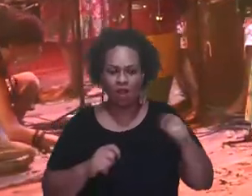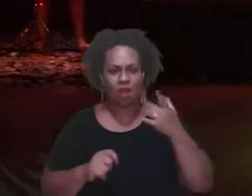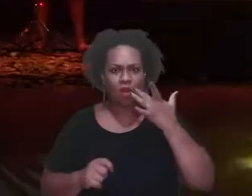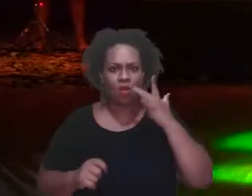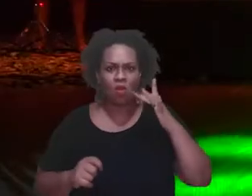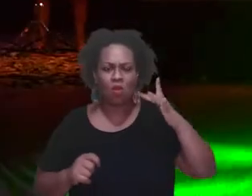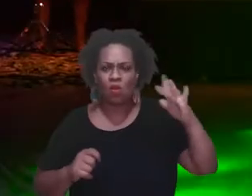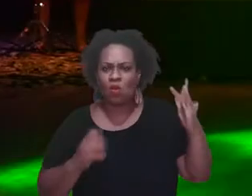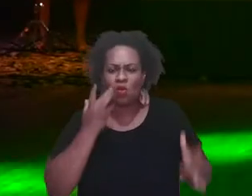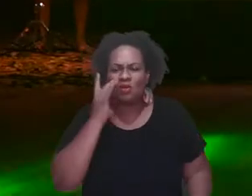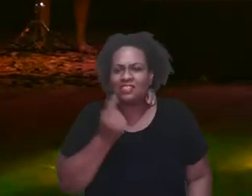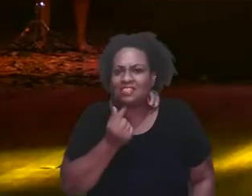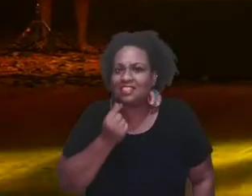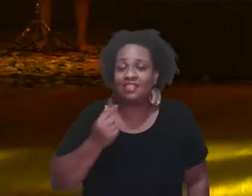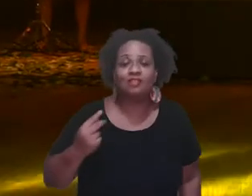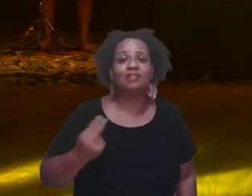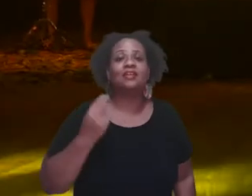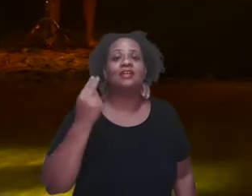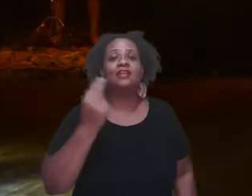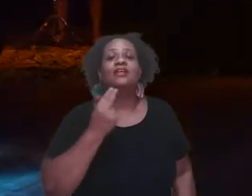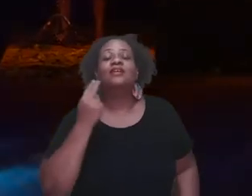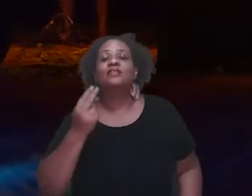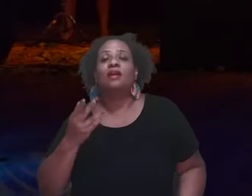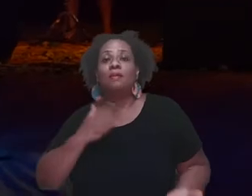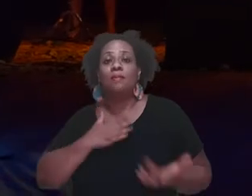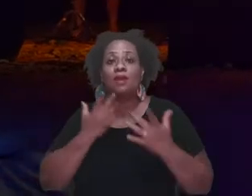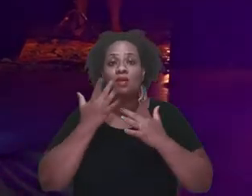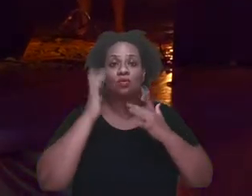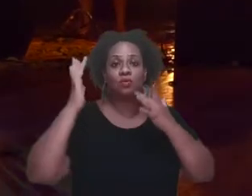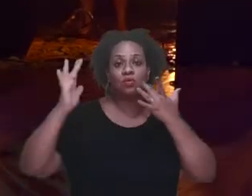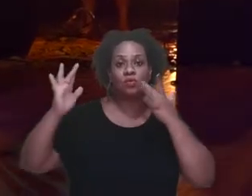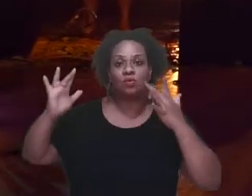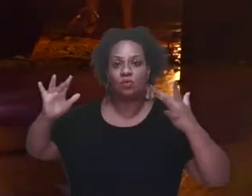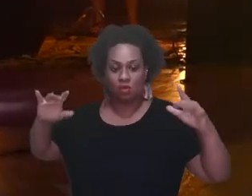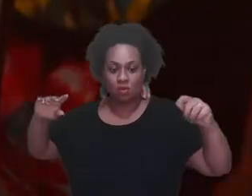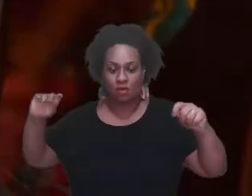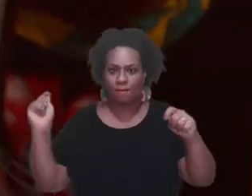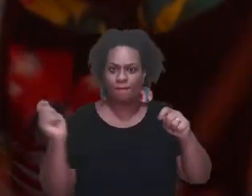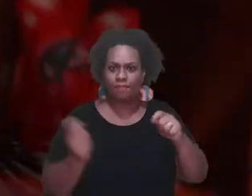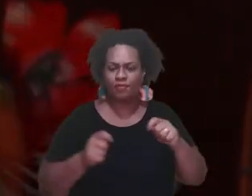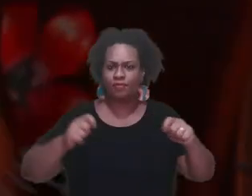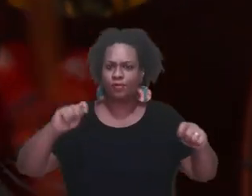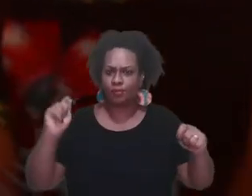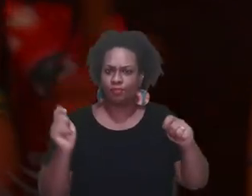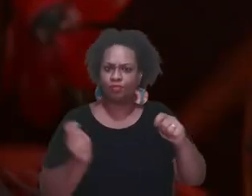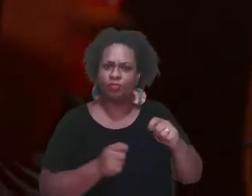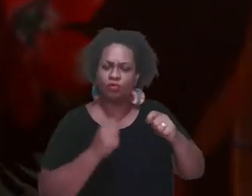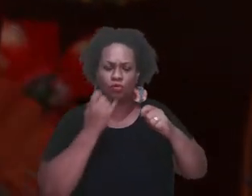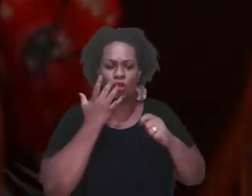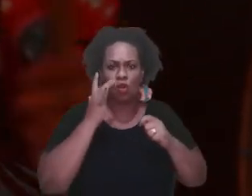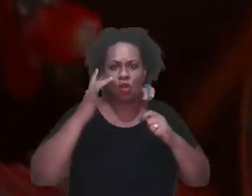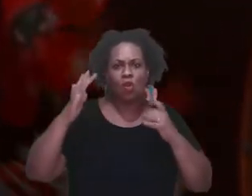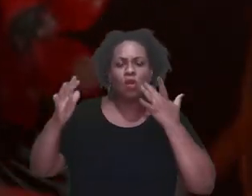vale ouro não aquele que parece tá bom valeu sedoso batuque corpo raiz da